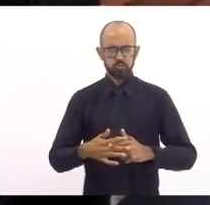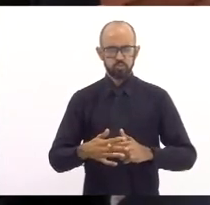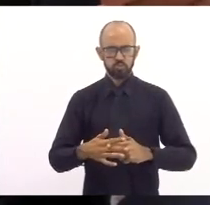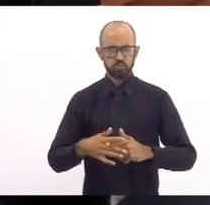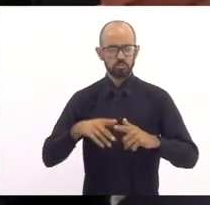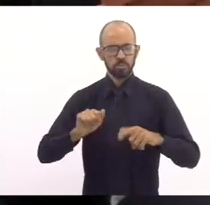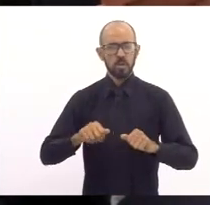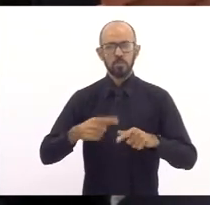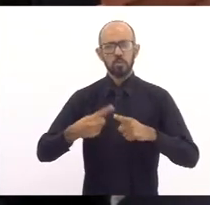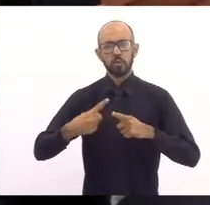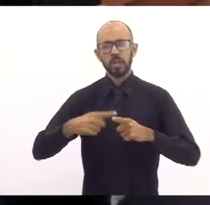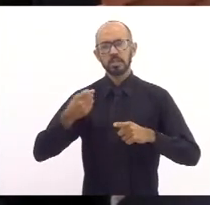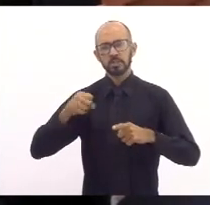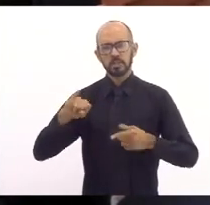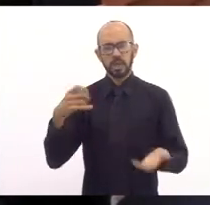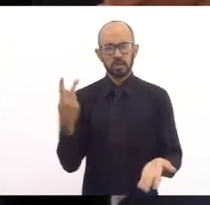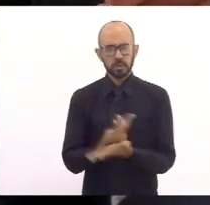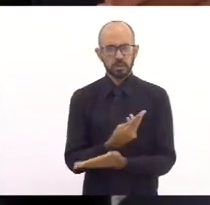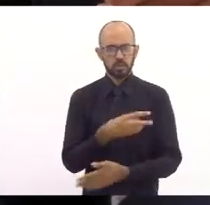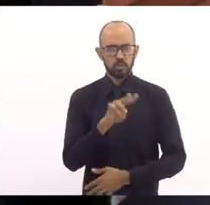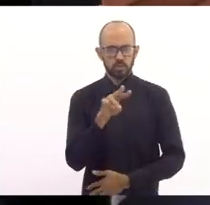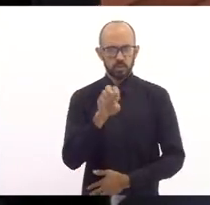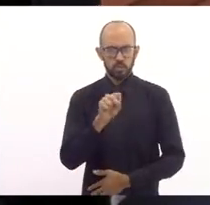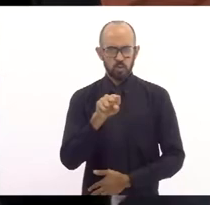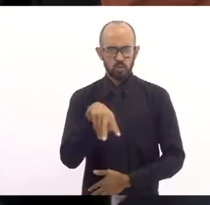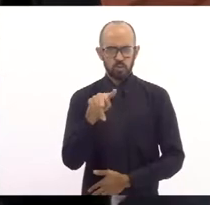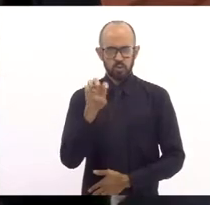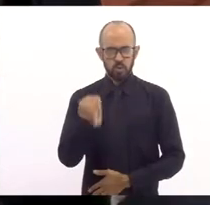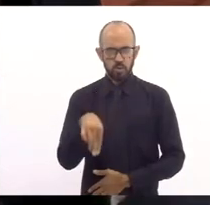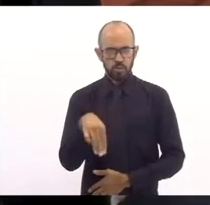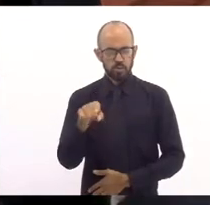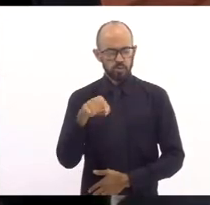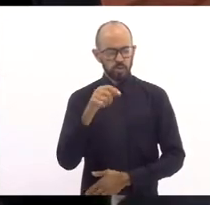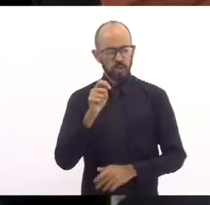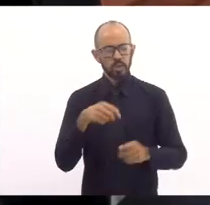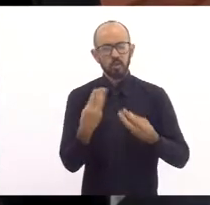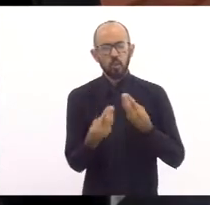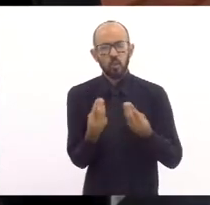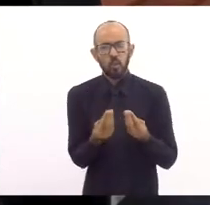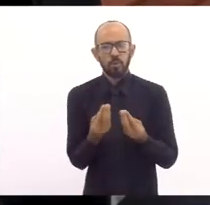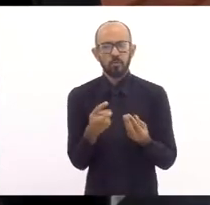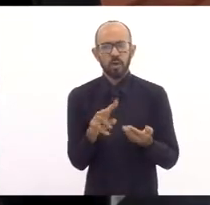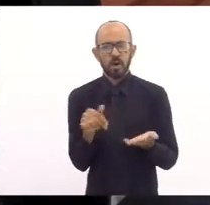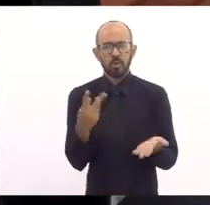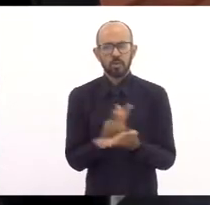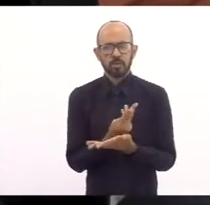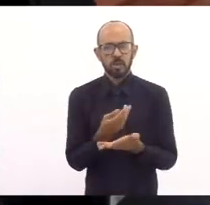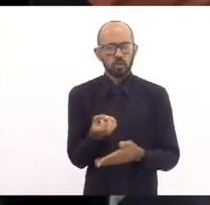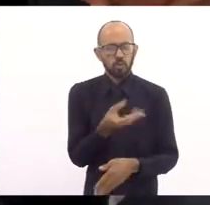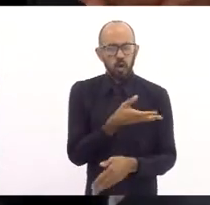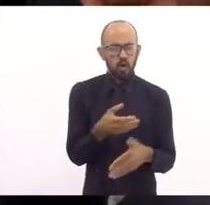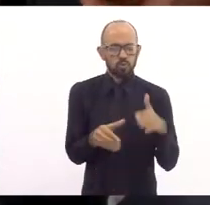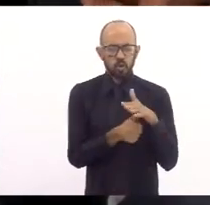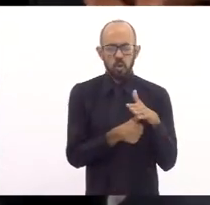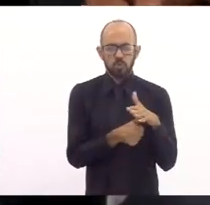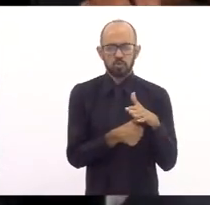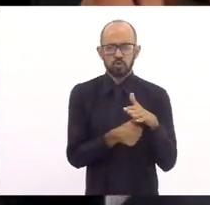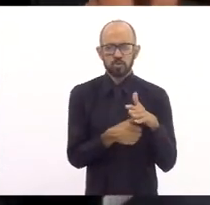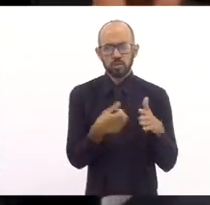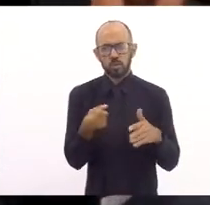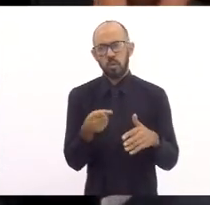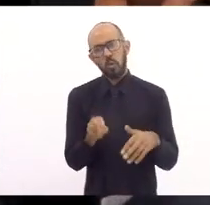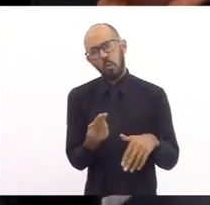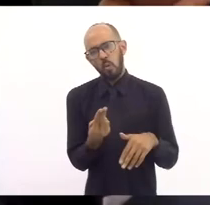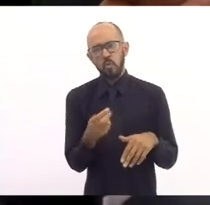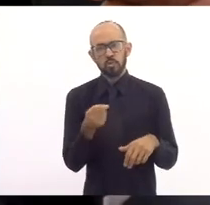porque se houve a manutenção, aí a questão é como é que ficaria novos furtos ou não. Né? Se ficou sem, houve a migração para o